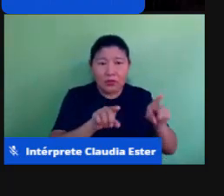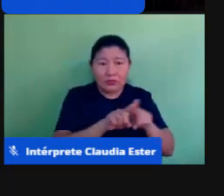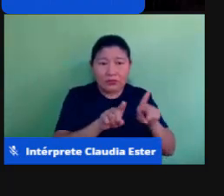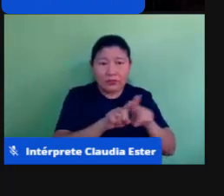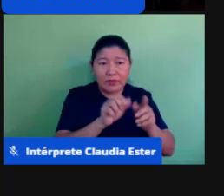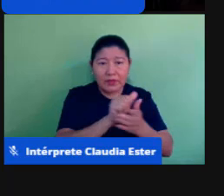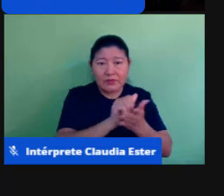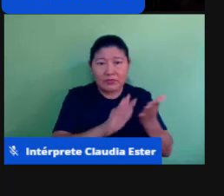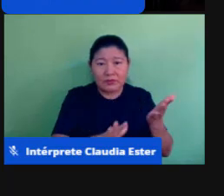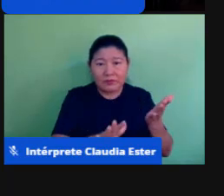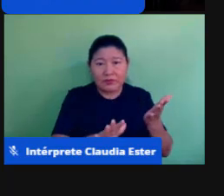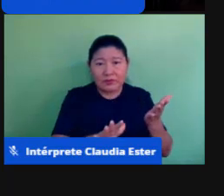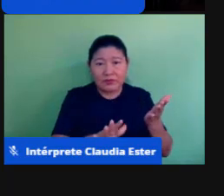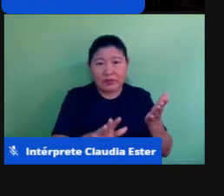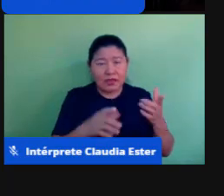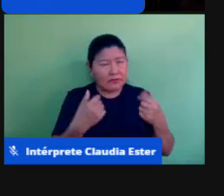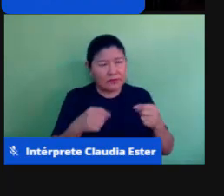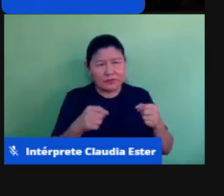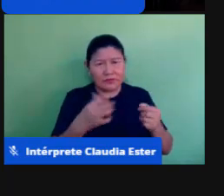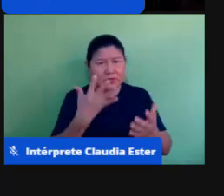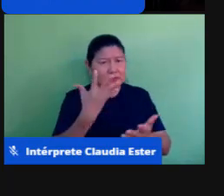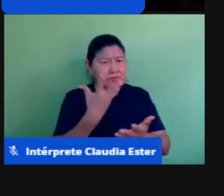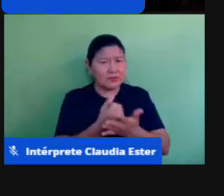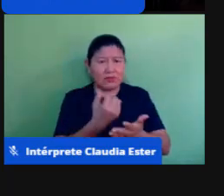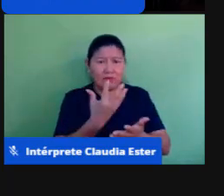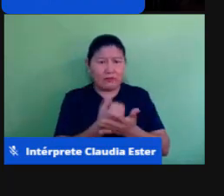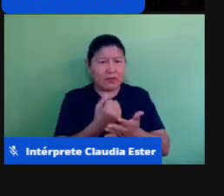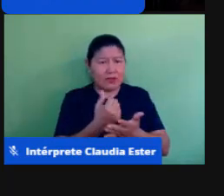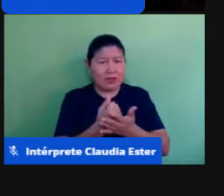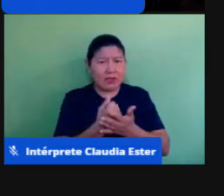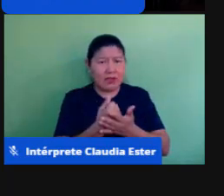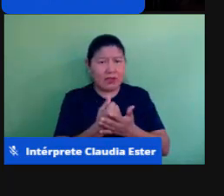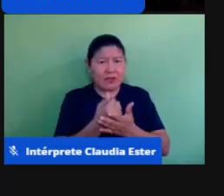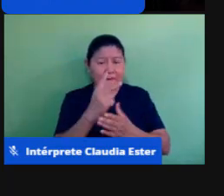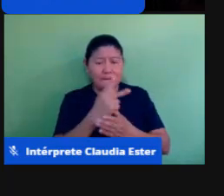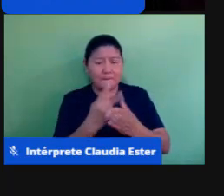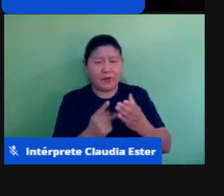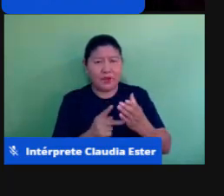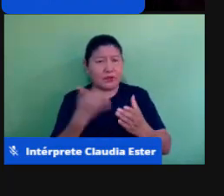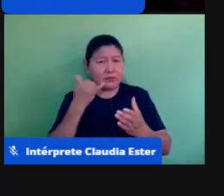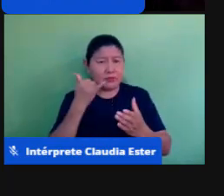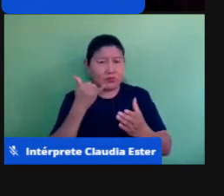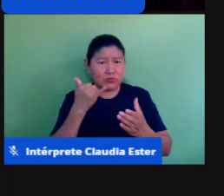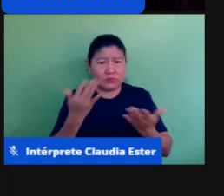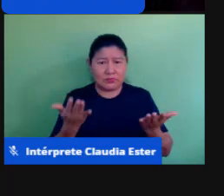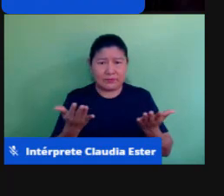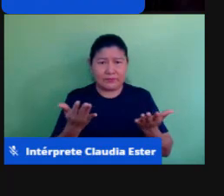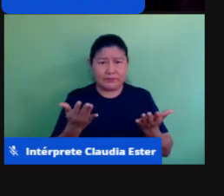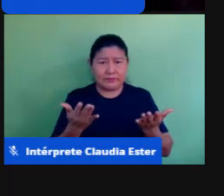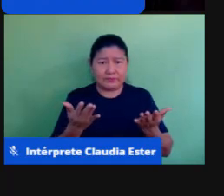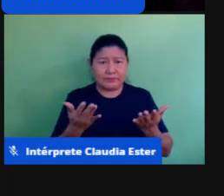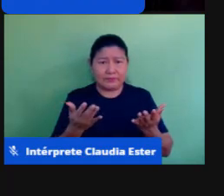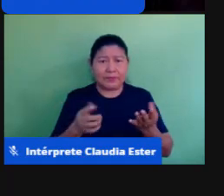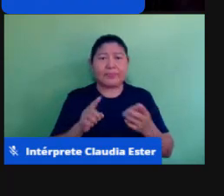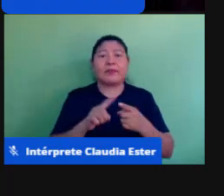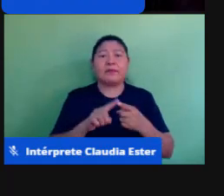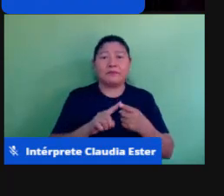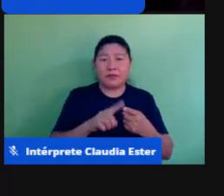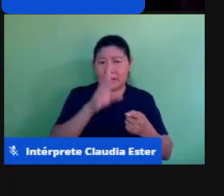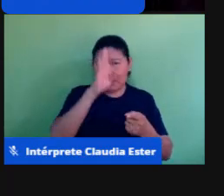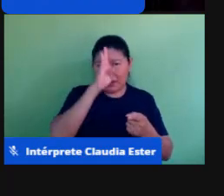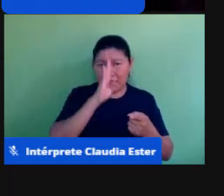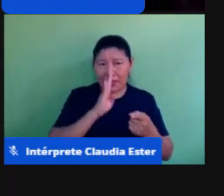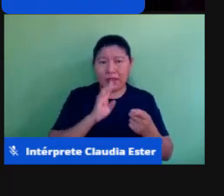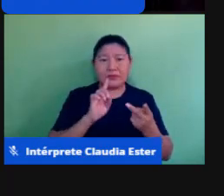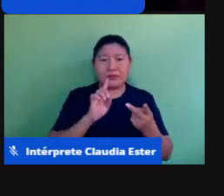não precisa baixar aplicativo quem for desenvolver. Então, assim, ele tem vários pontos legais, ó. É gratuito,